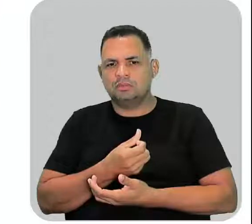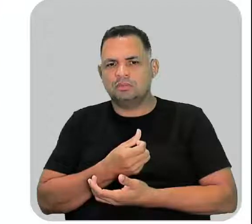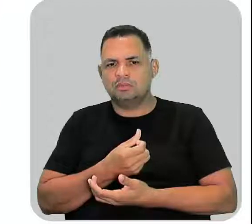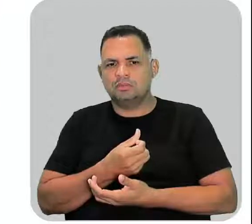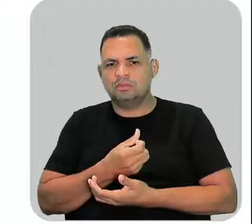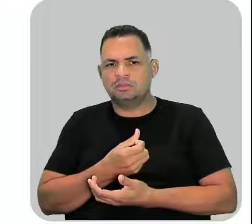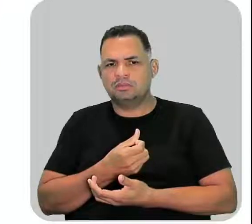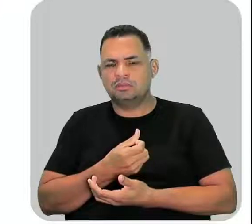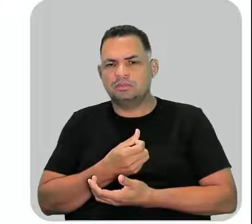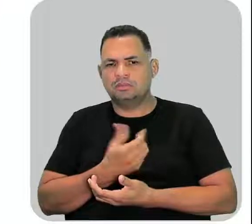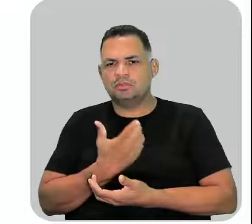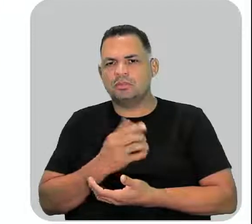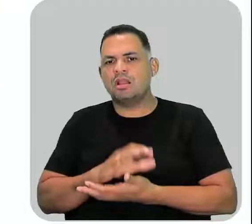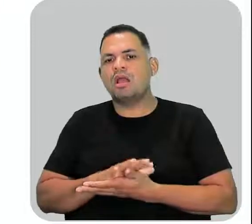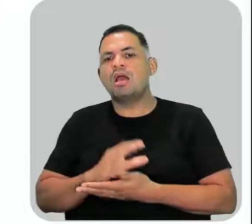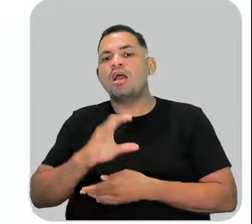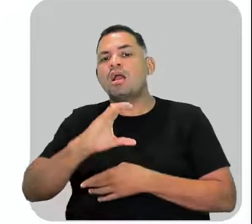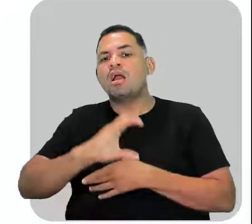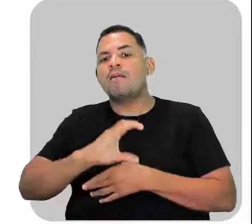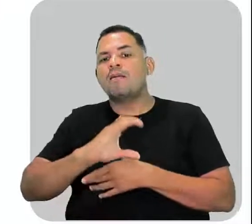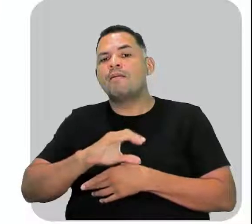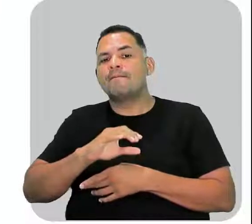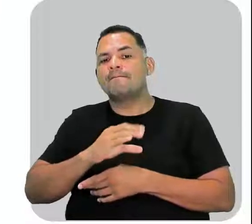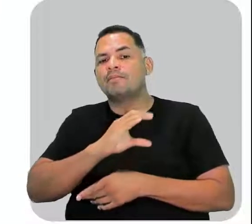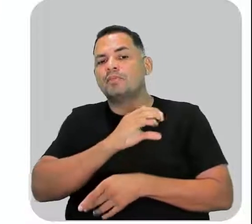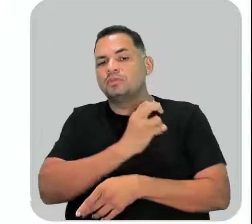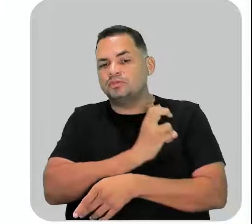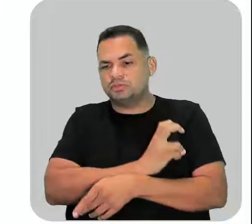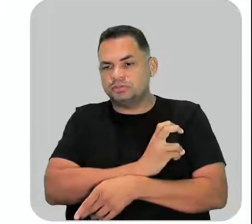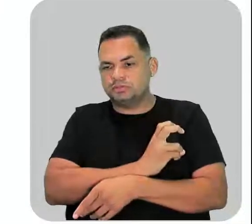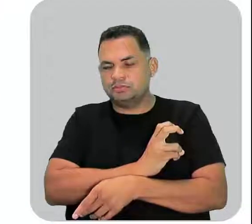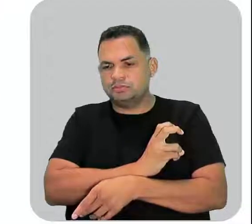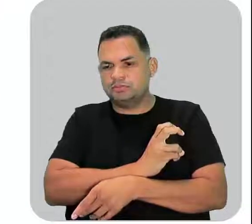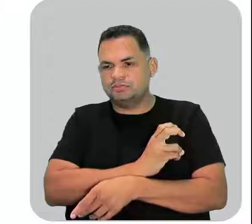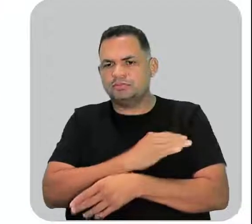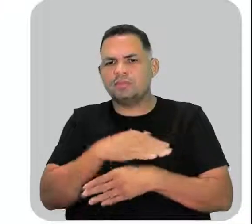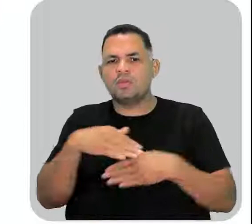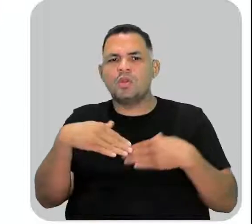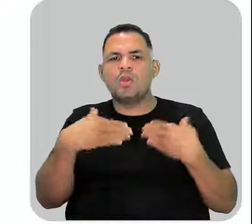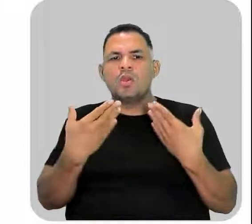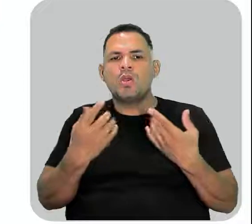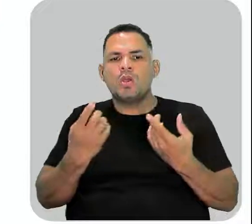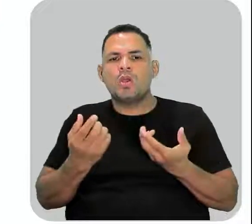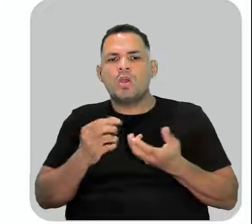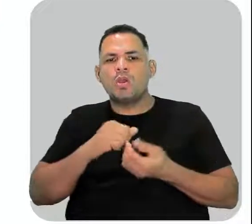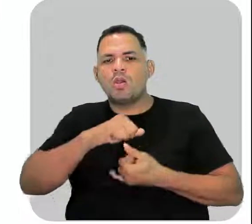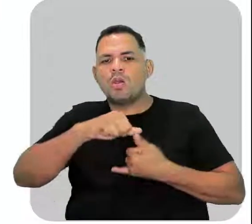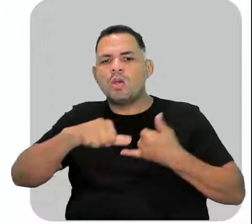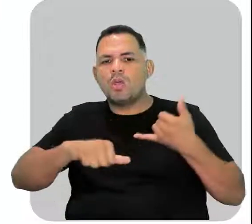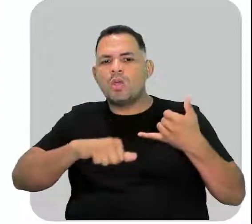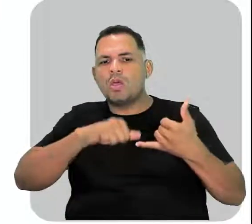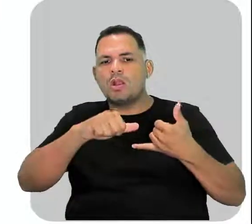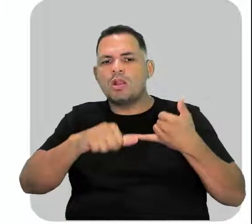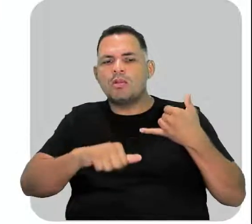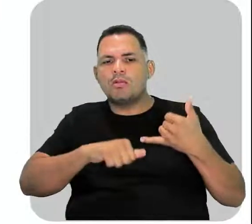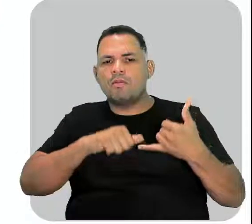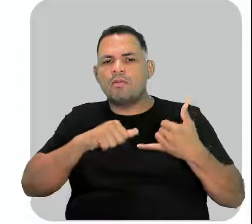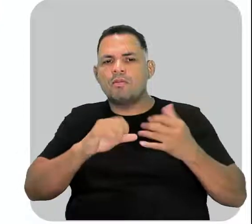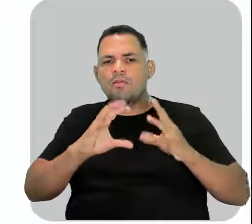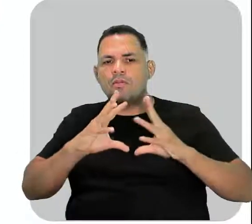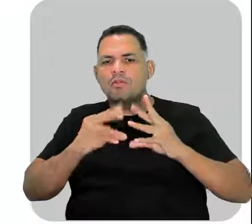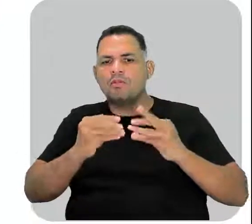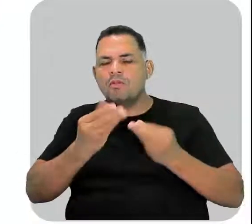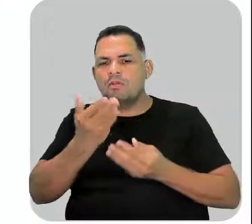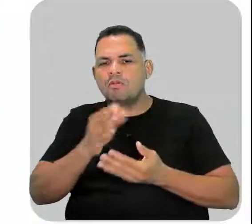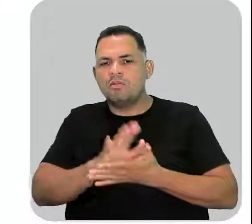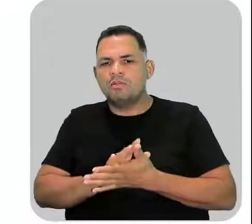nossas ramificações estão no carbono 2 e no carbono 5. Quando ele reage totalmente, ele